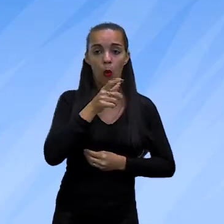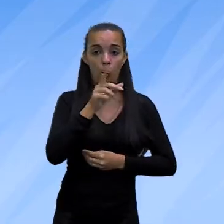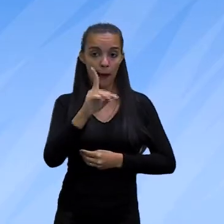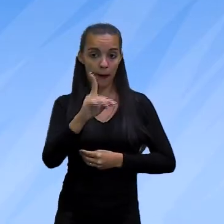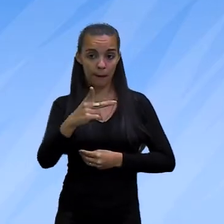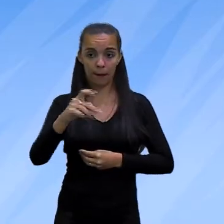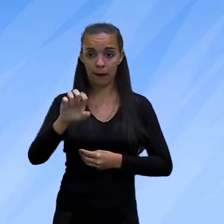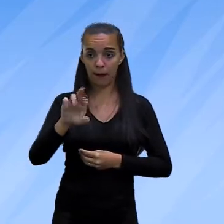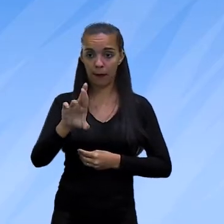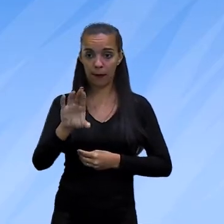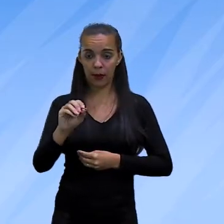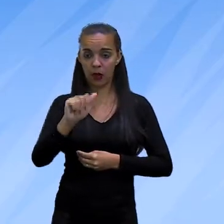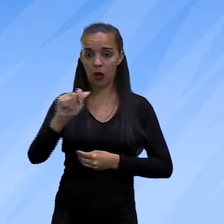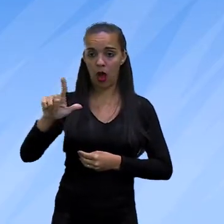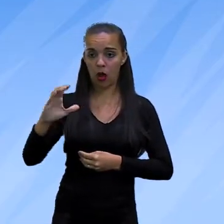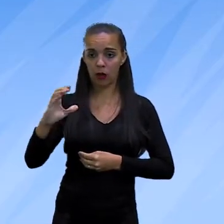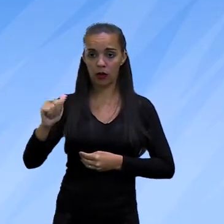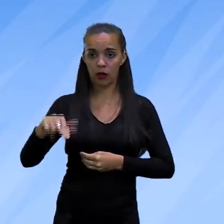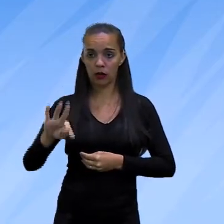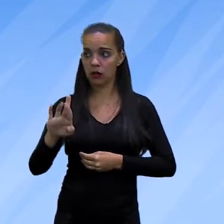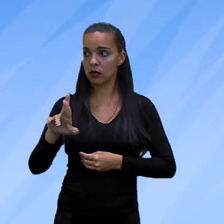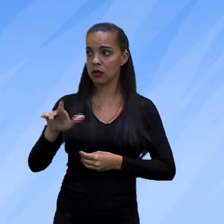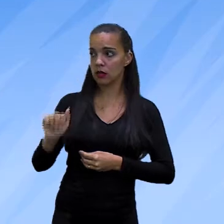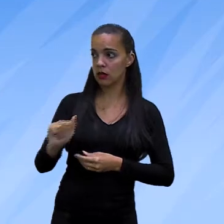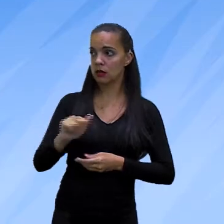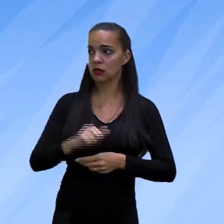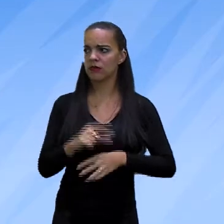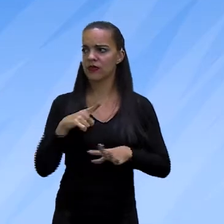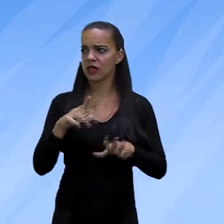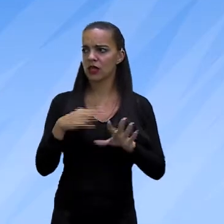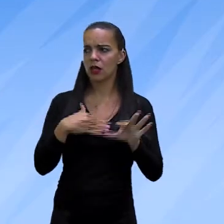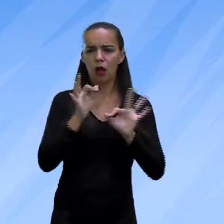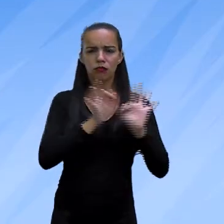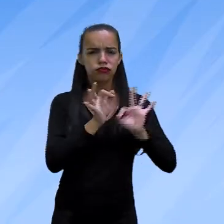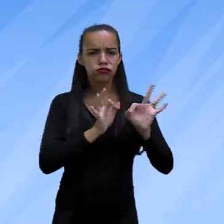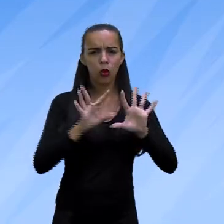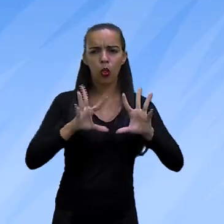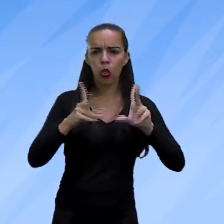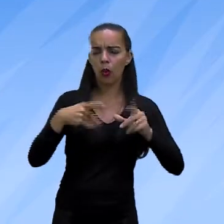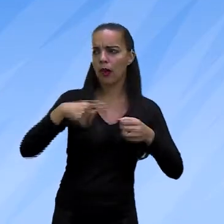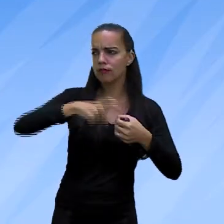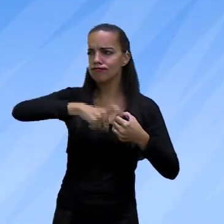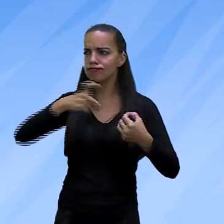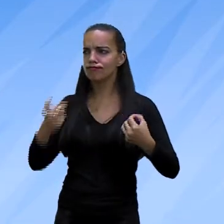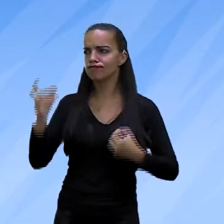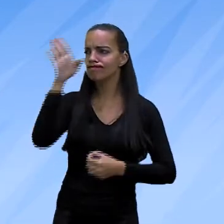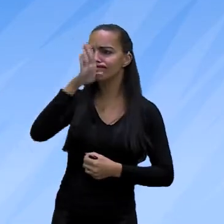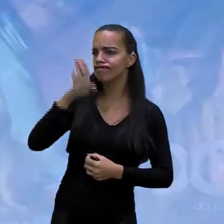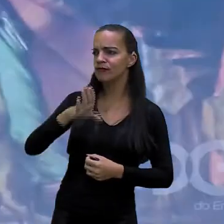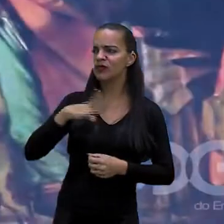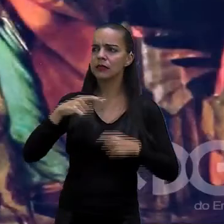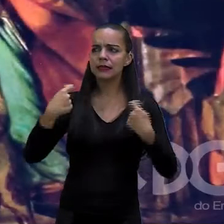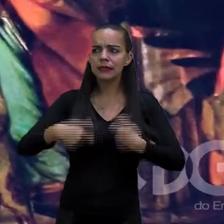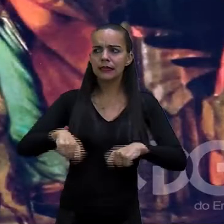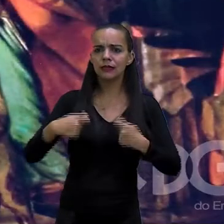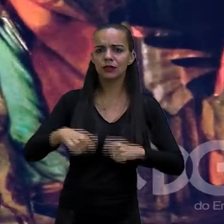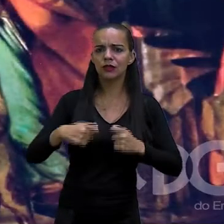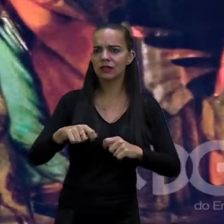do Brasil em 7 de setembro. Após a proclamação da independência do Brasil, ainda foi necessária a